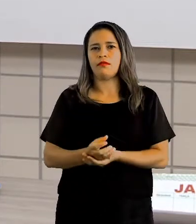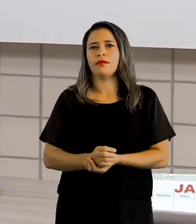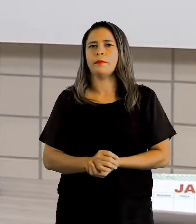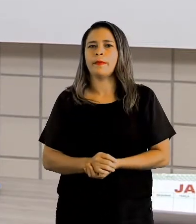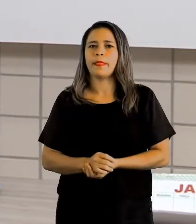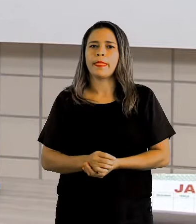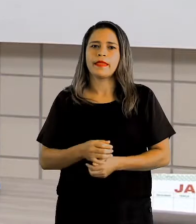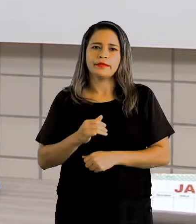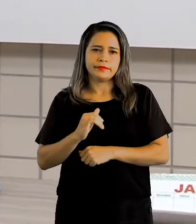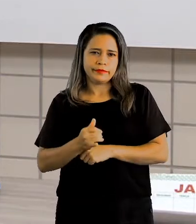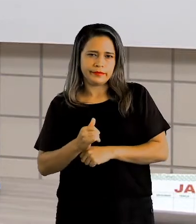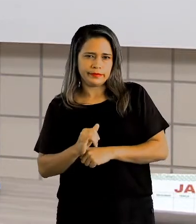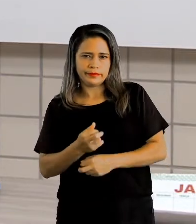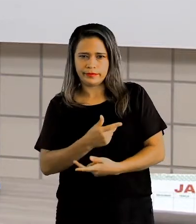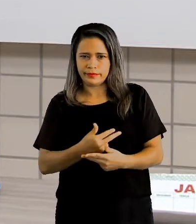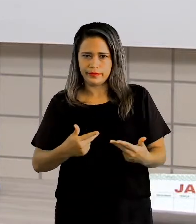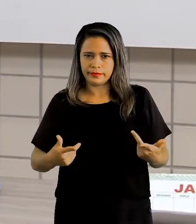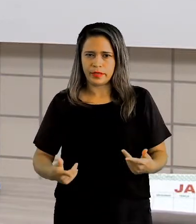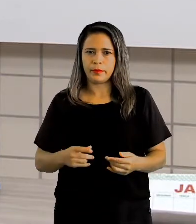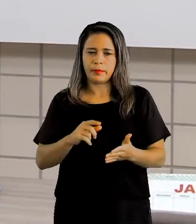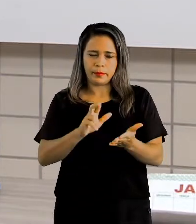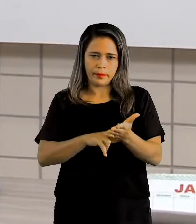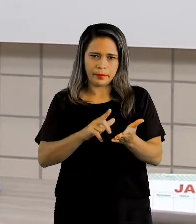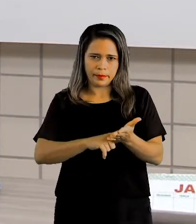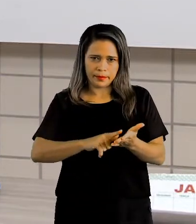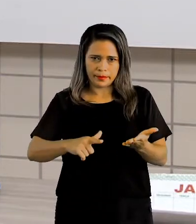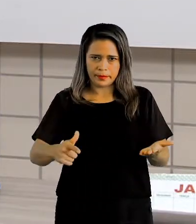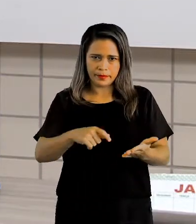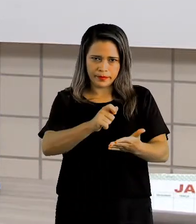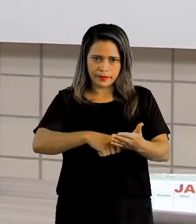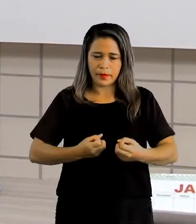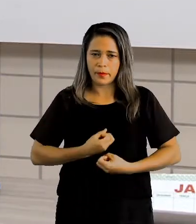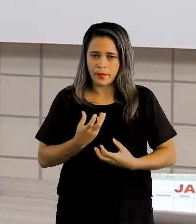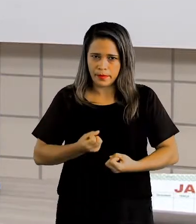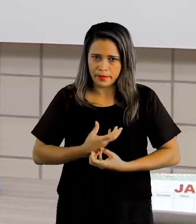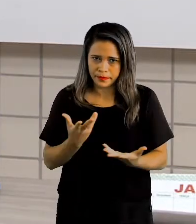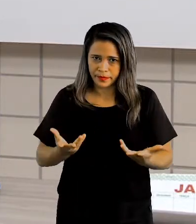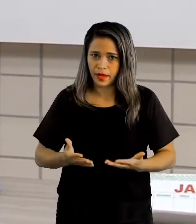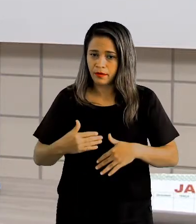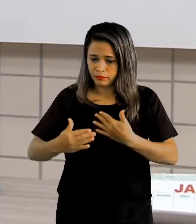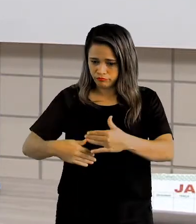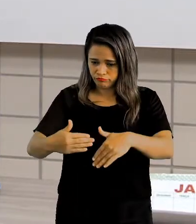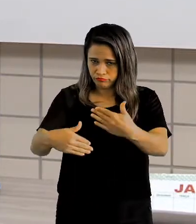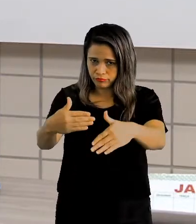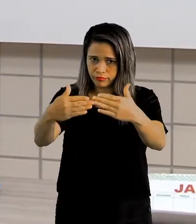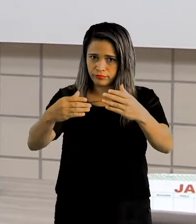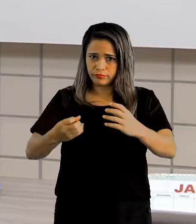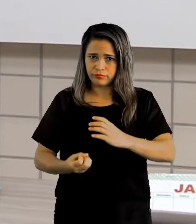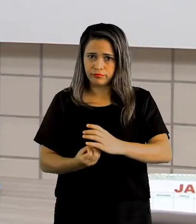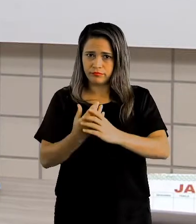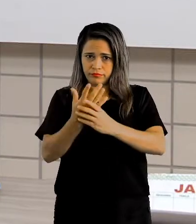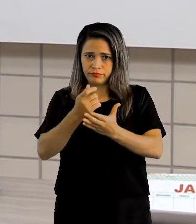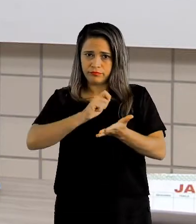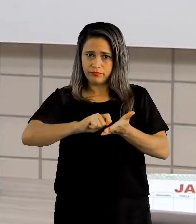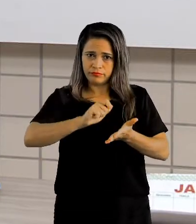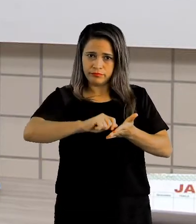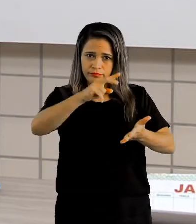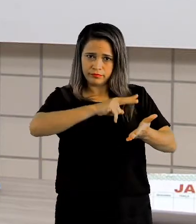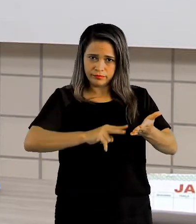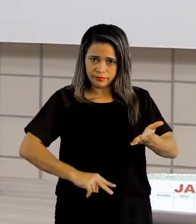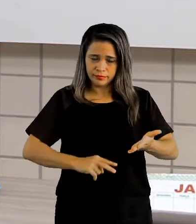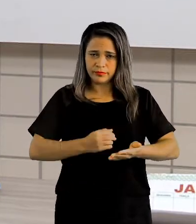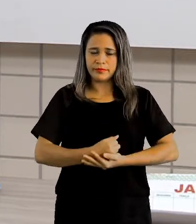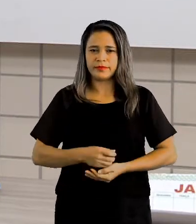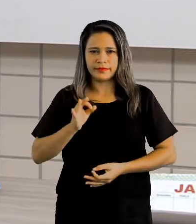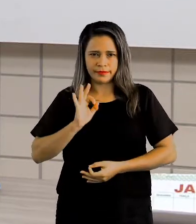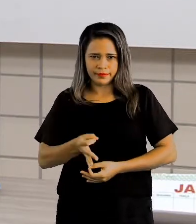tirinha, bilhetes, trabalhamos poema. Nós vamos continuar trabalhando esse processo de construção de leitura e de escrita, certo?